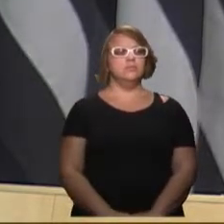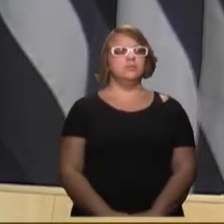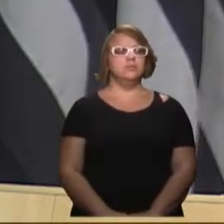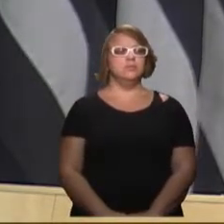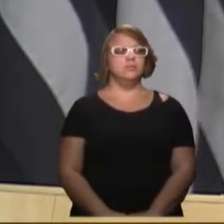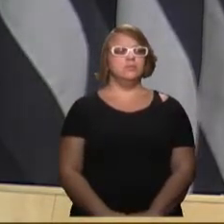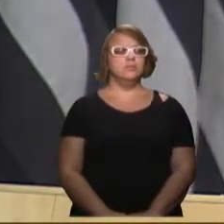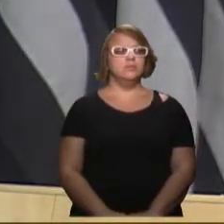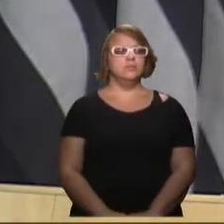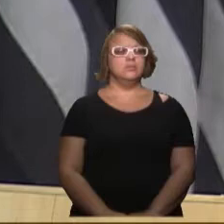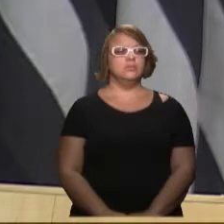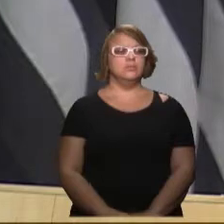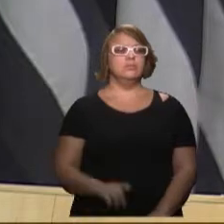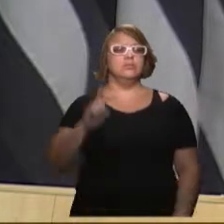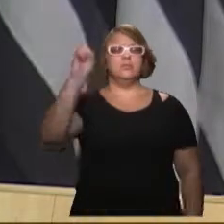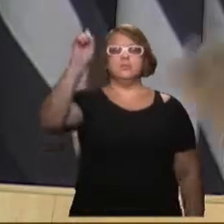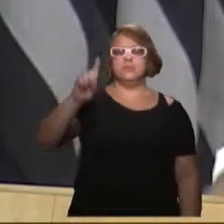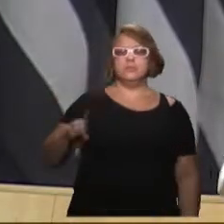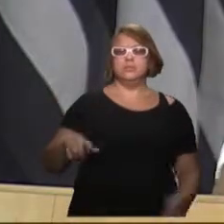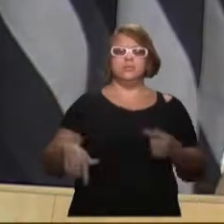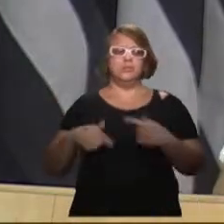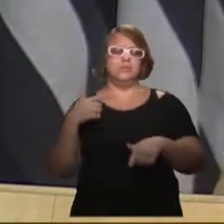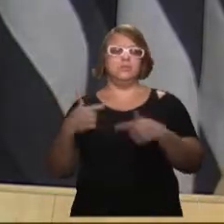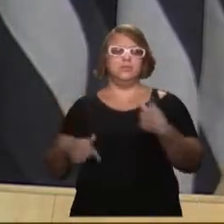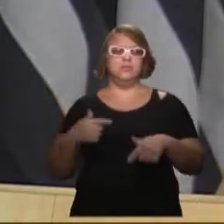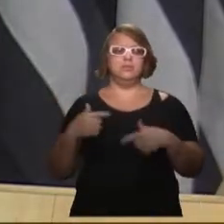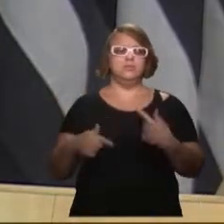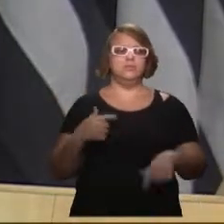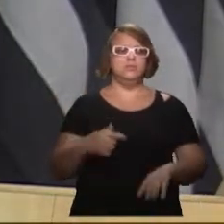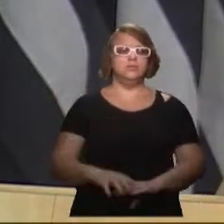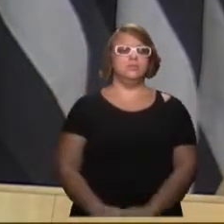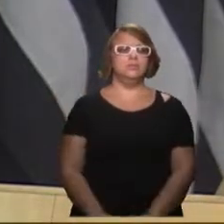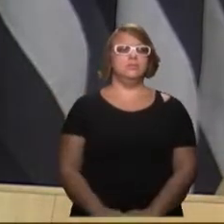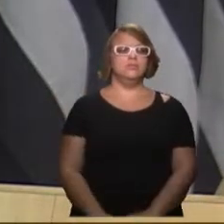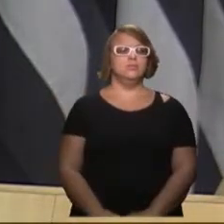Direito público, né? Direito público, isso.